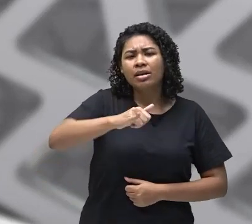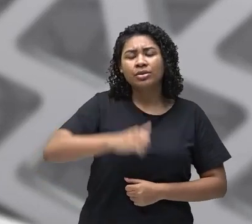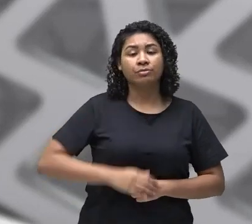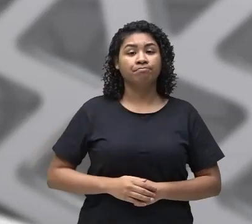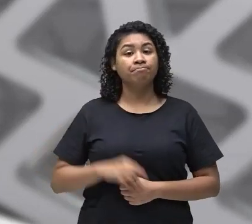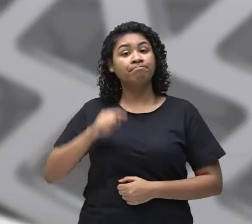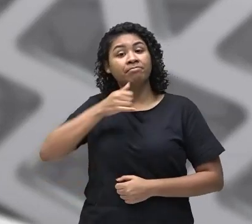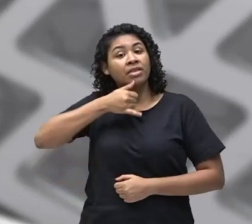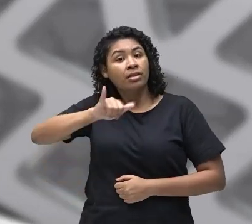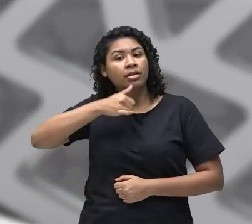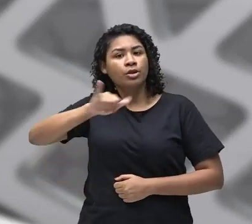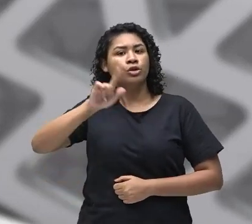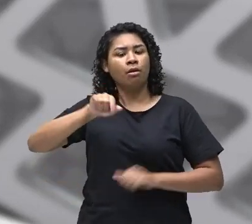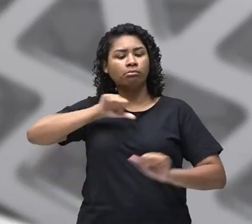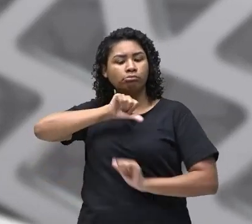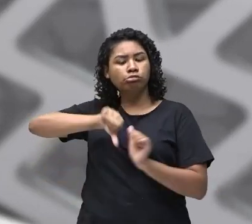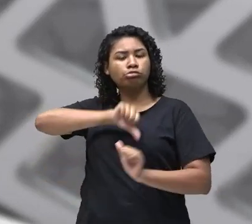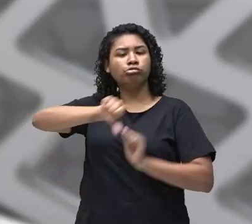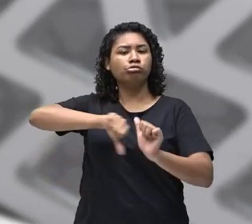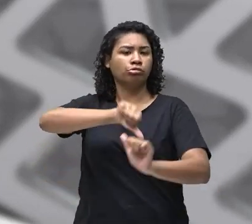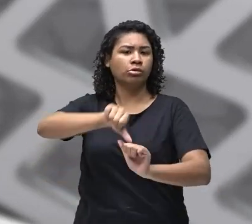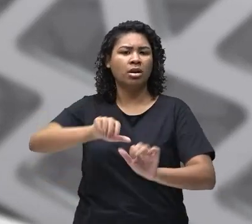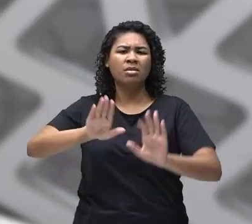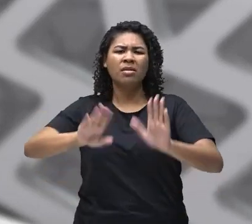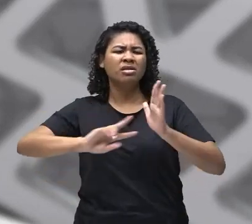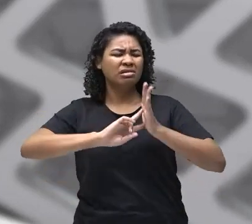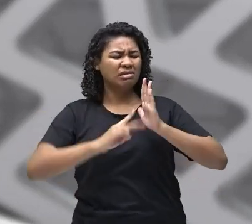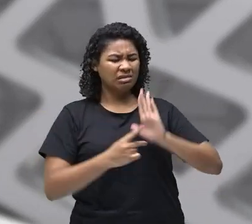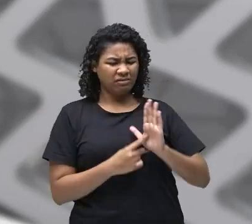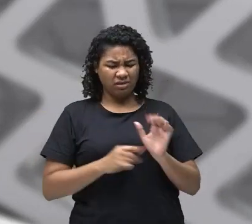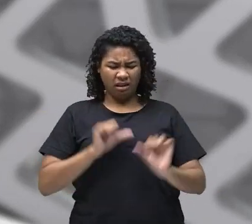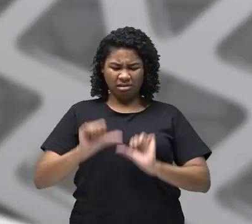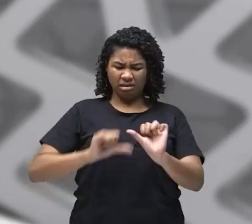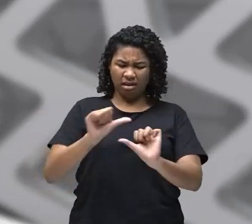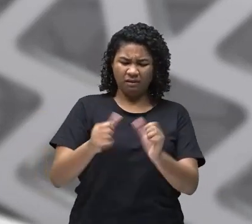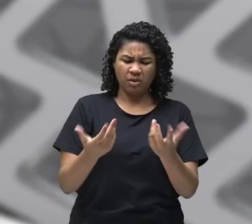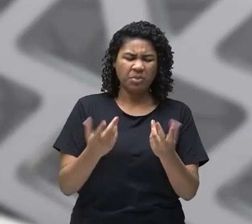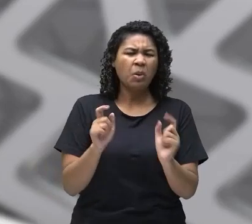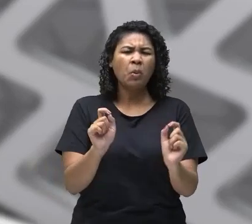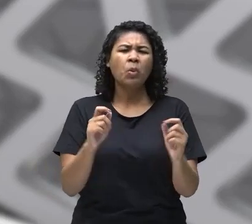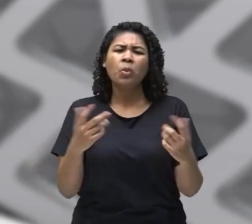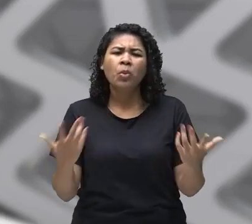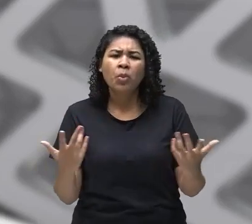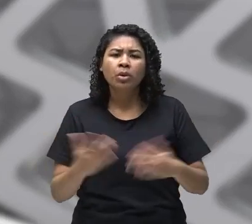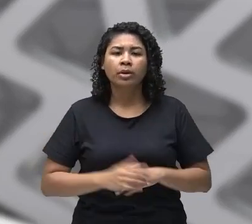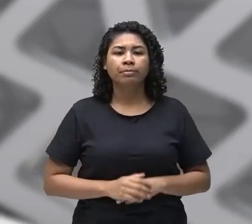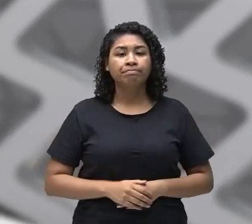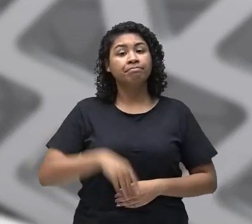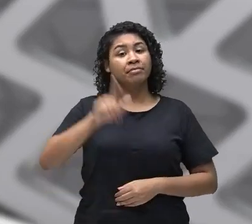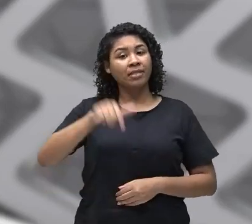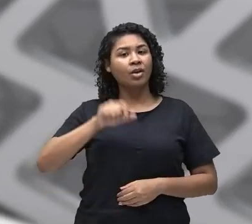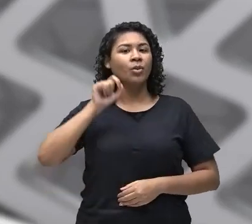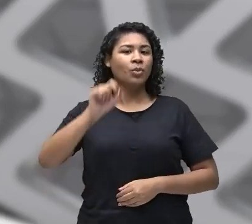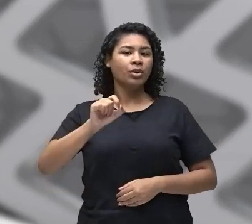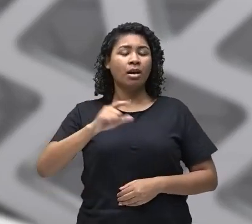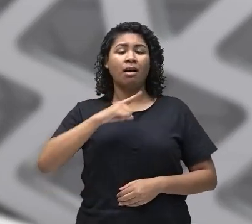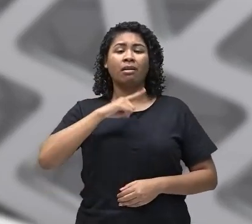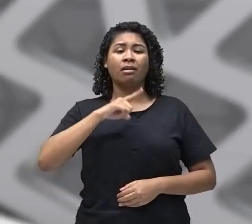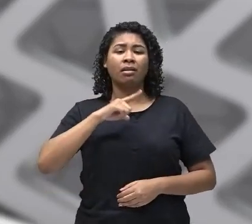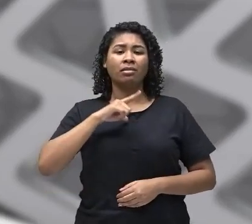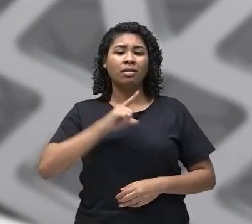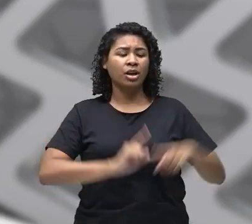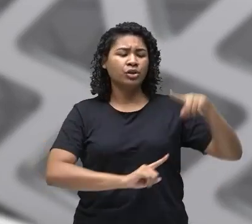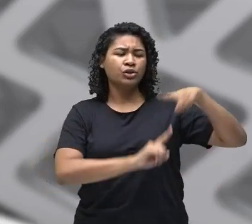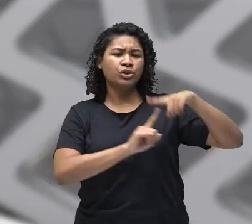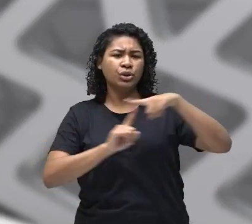agente transformador e o que significa dizer significa que temos vários tipos de